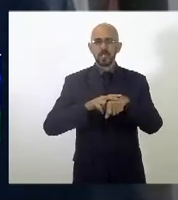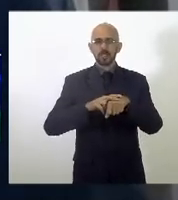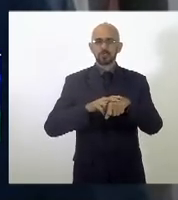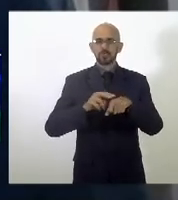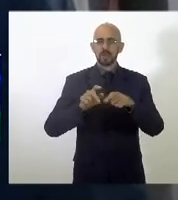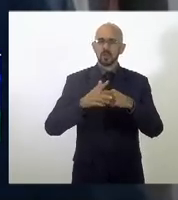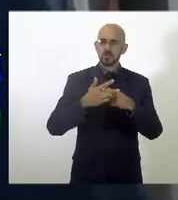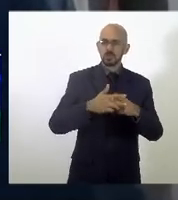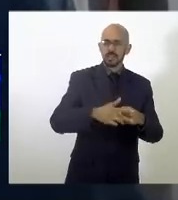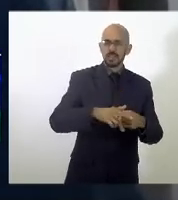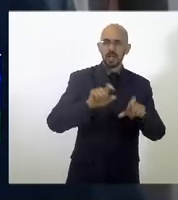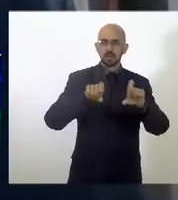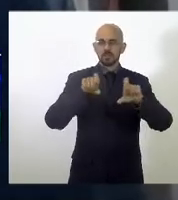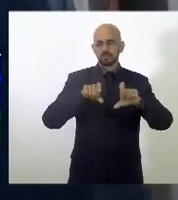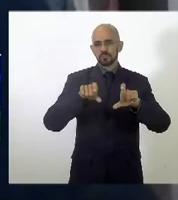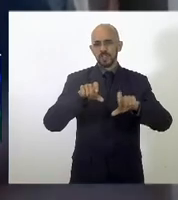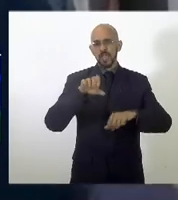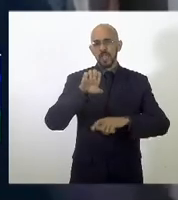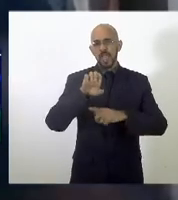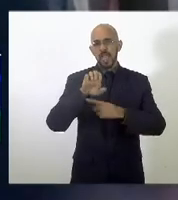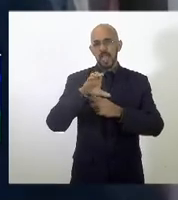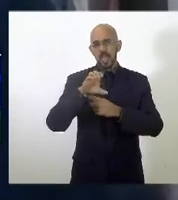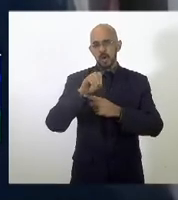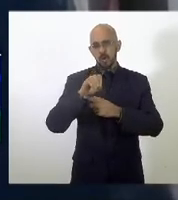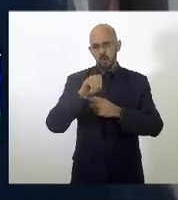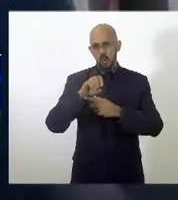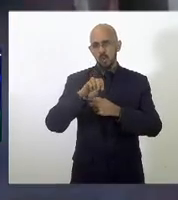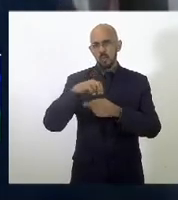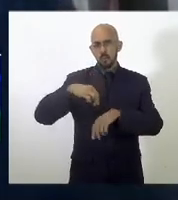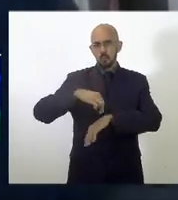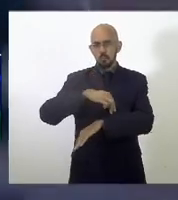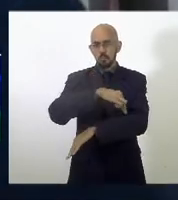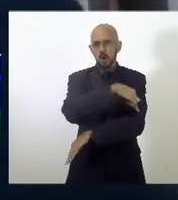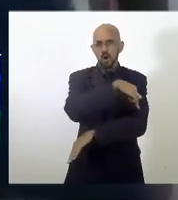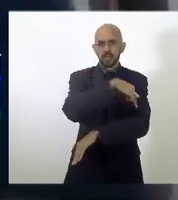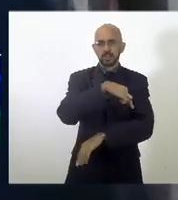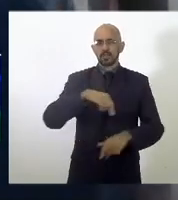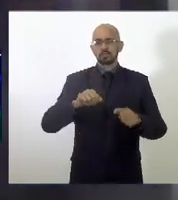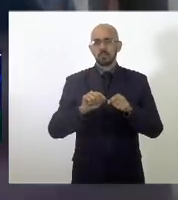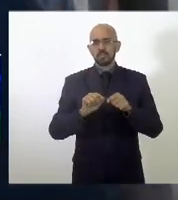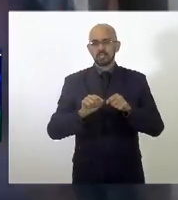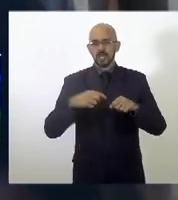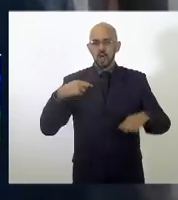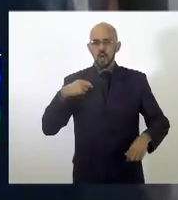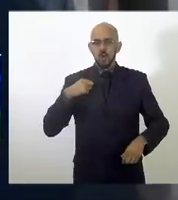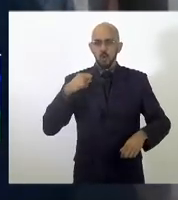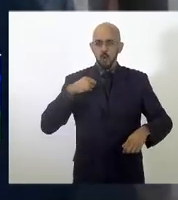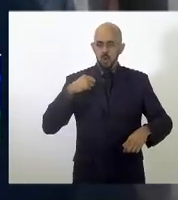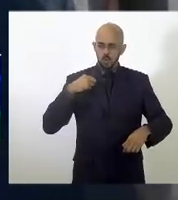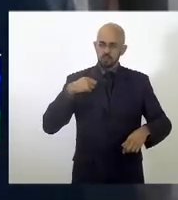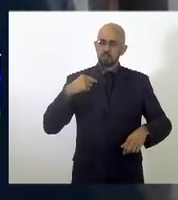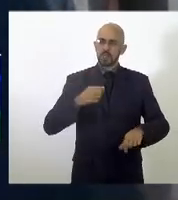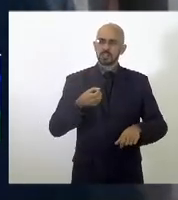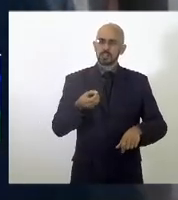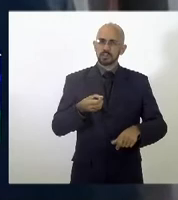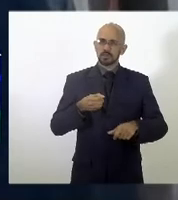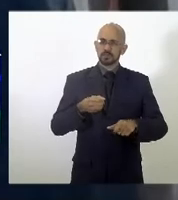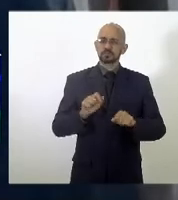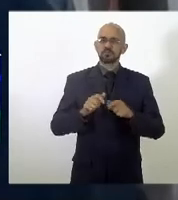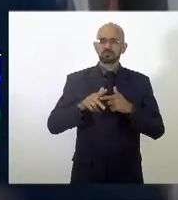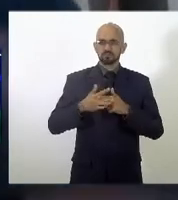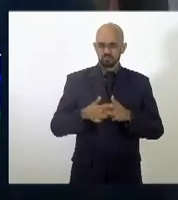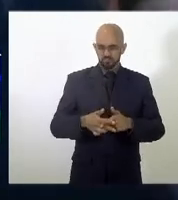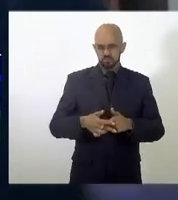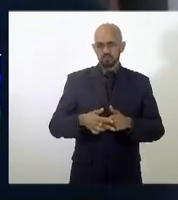computadores, Ecomoda, de reciclagem de roupas e painéis,